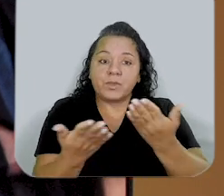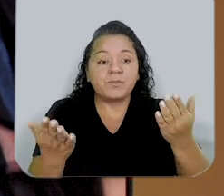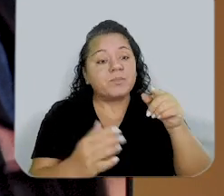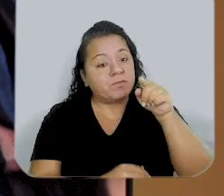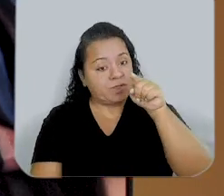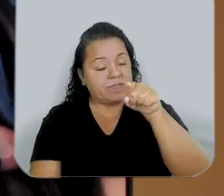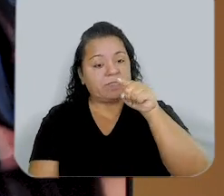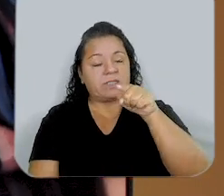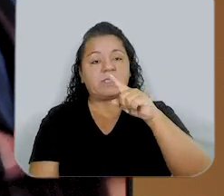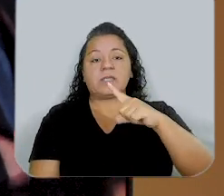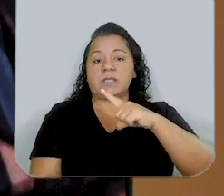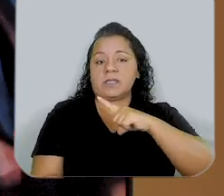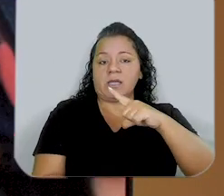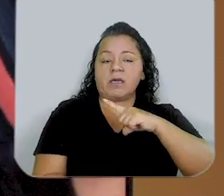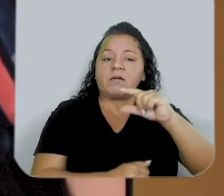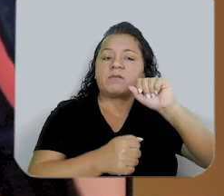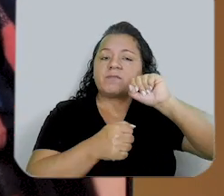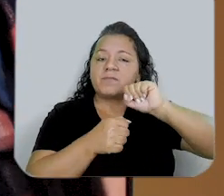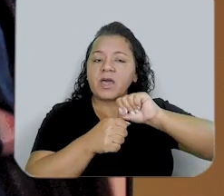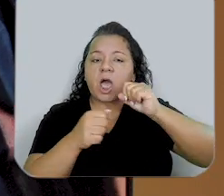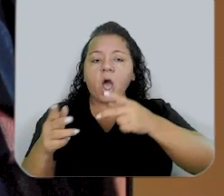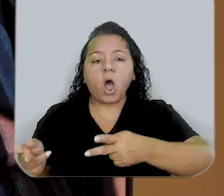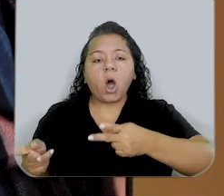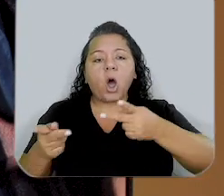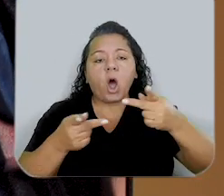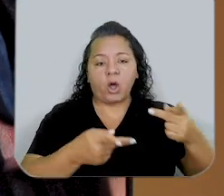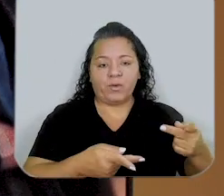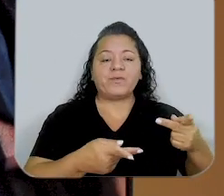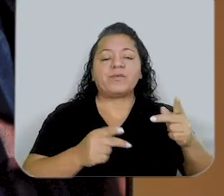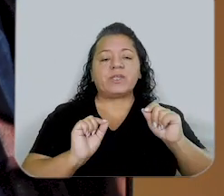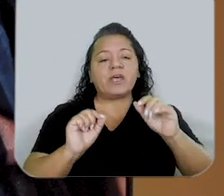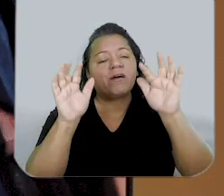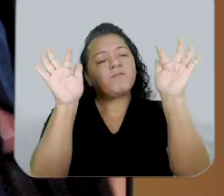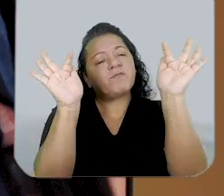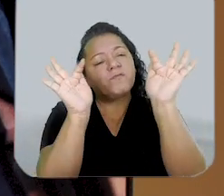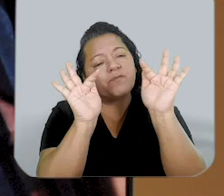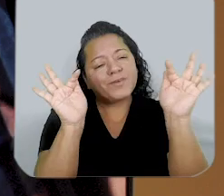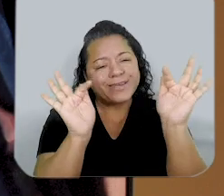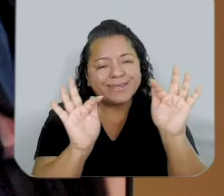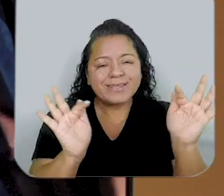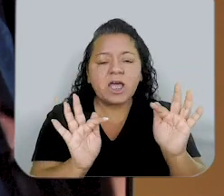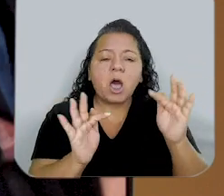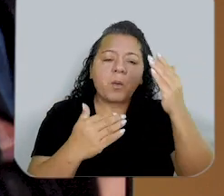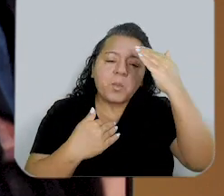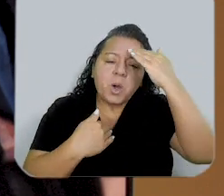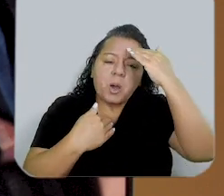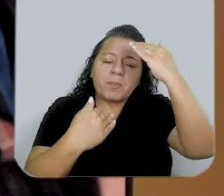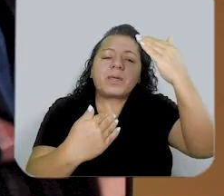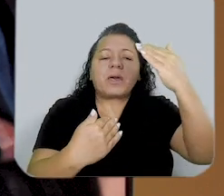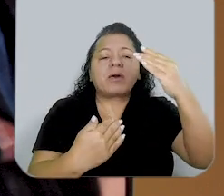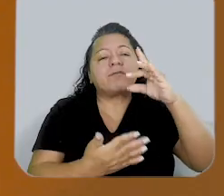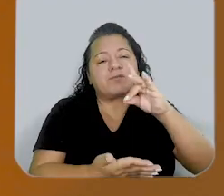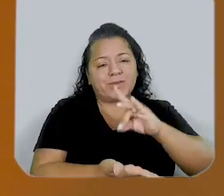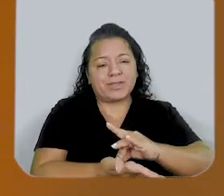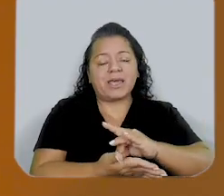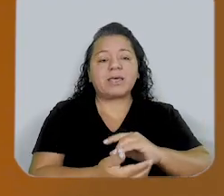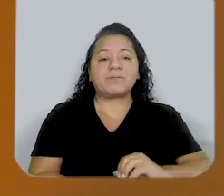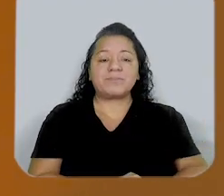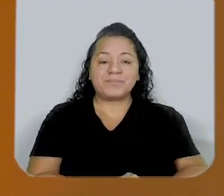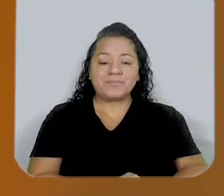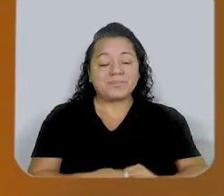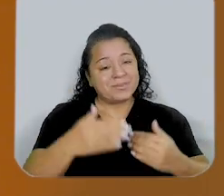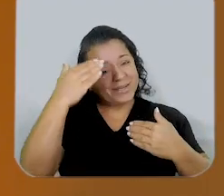por você ter feito esse convite, né? Então, eu estou muito feliz. Muito obrigada mesmo. A gente